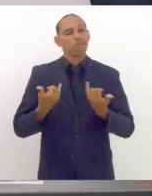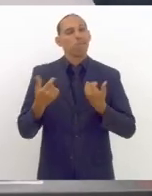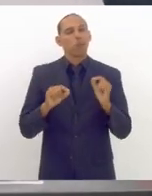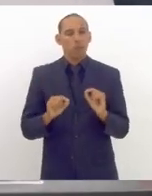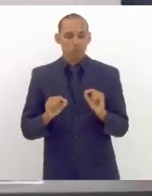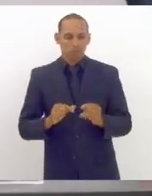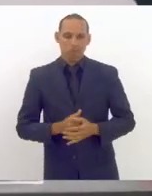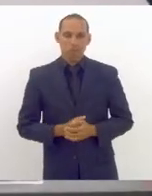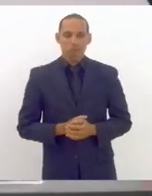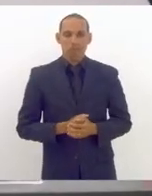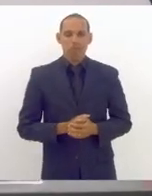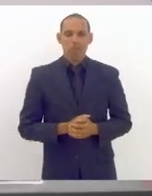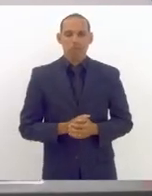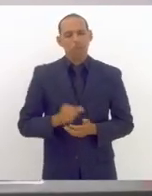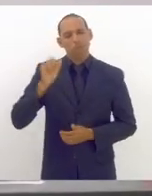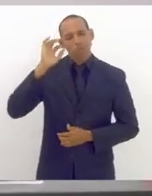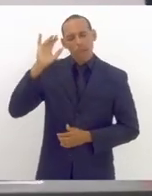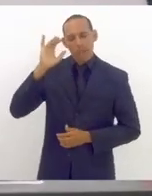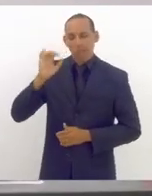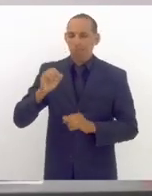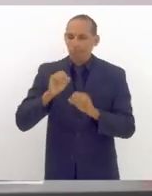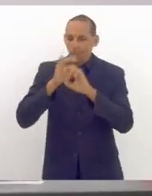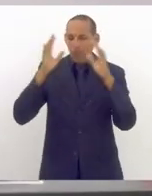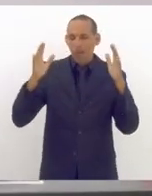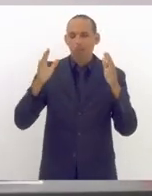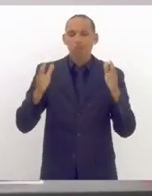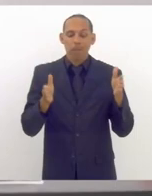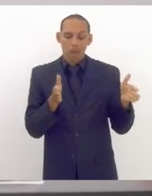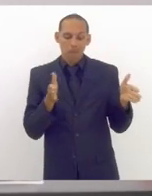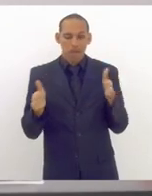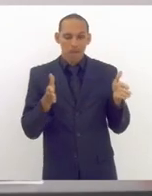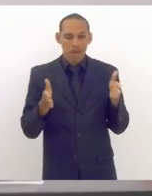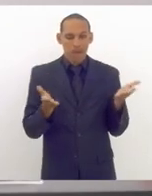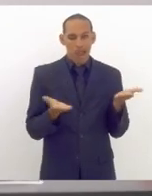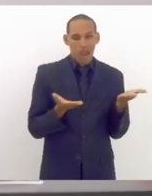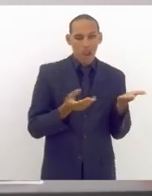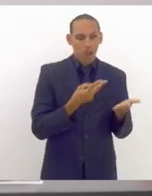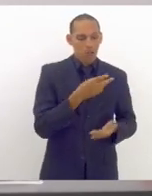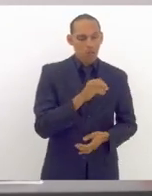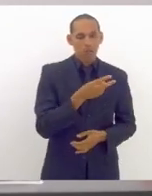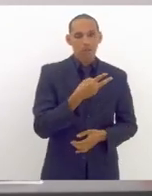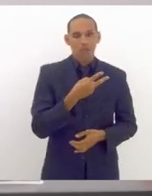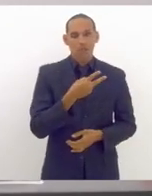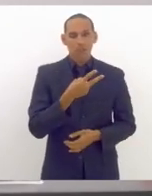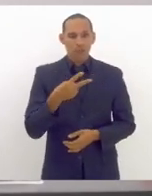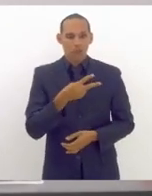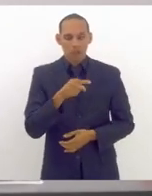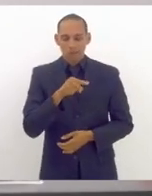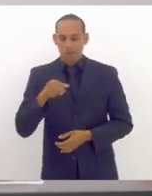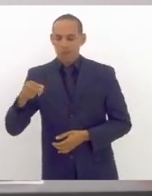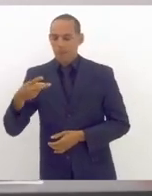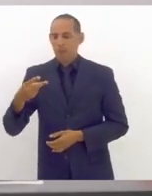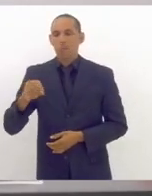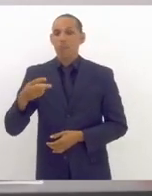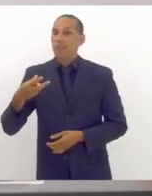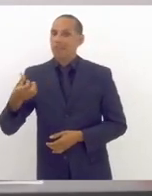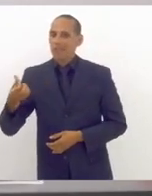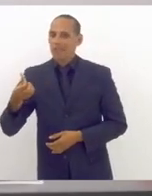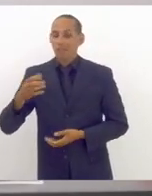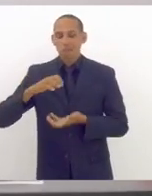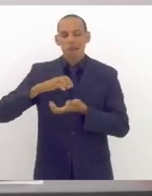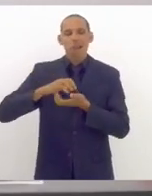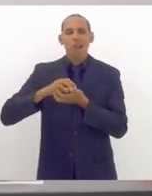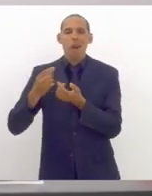seguinte Imagine que nesse interregue no entre agora em 2026 o Supremo deu uma decisão